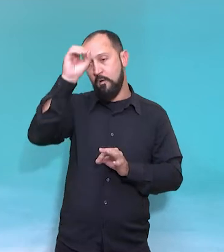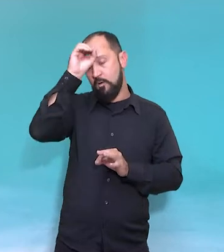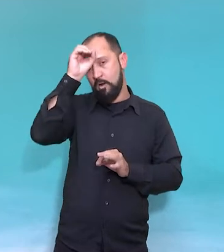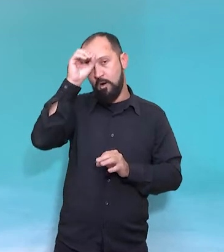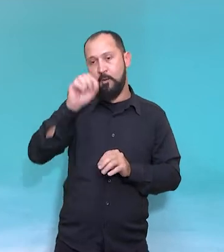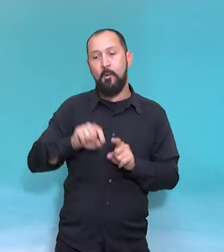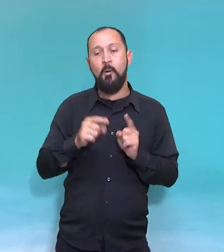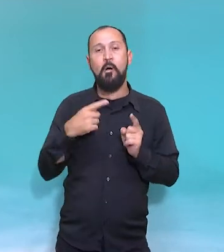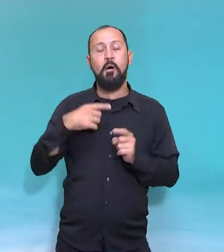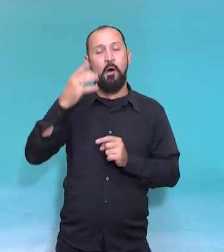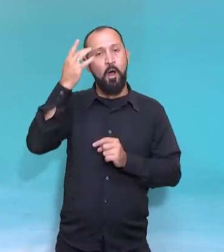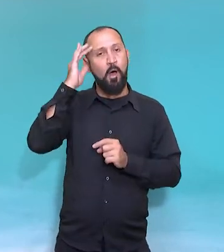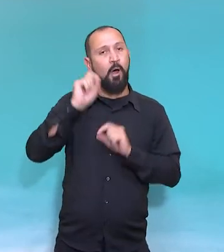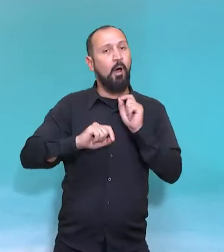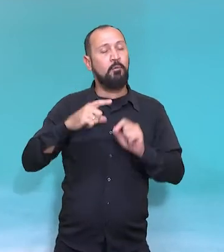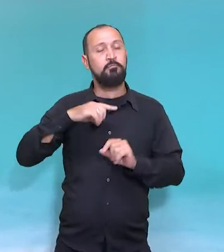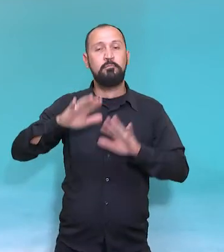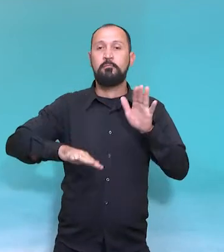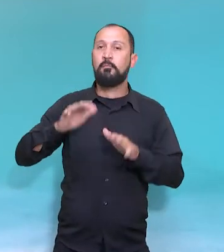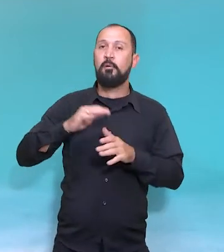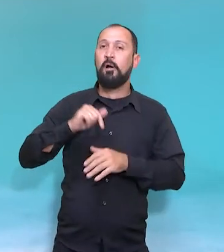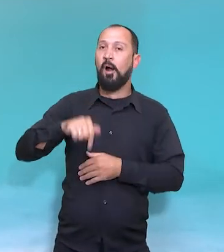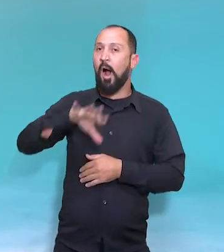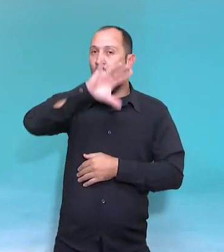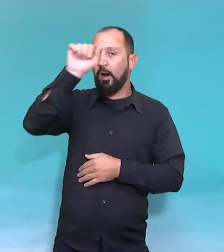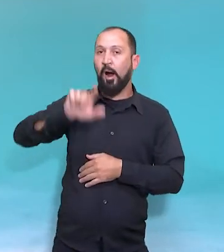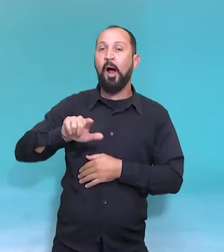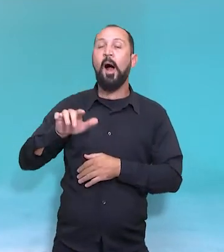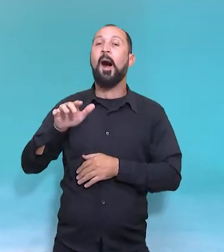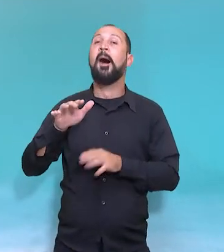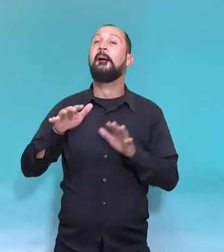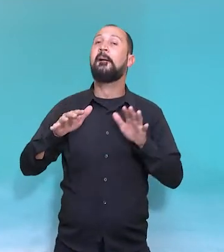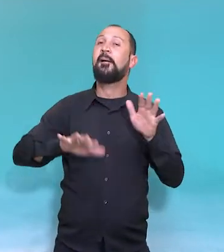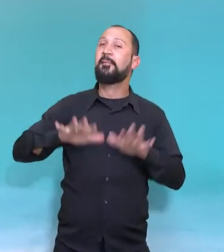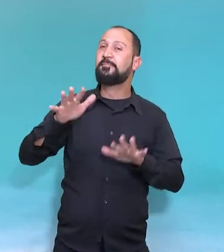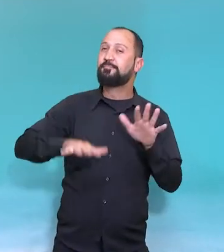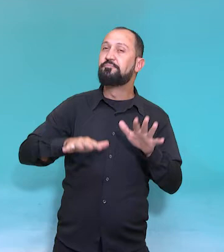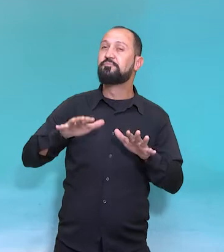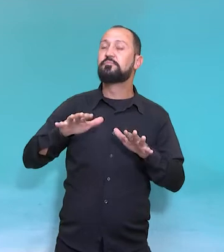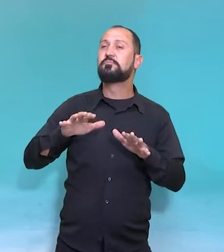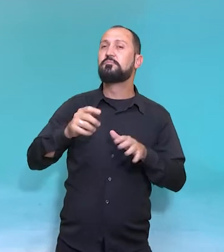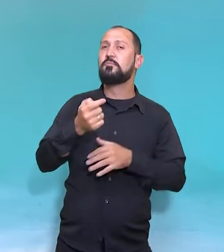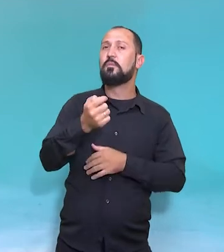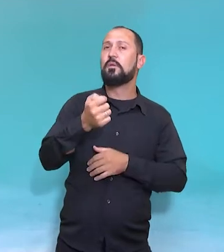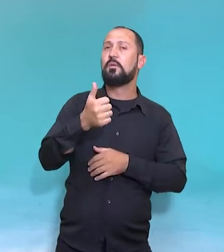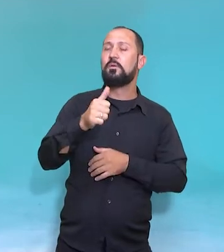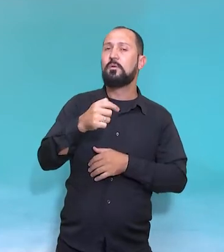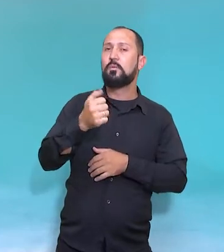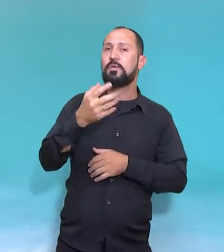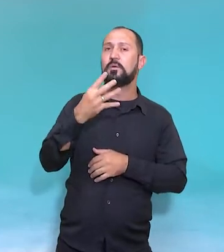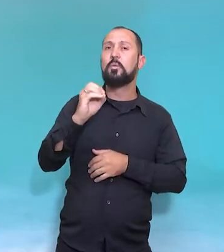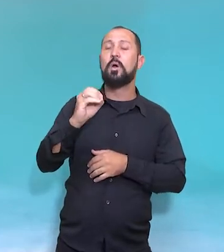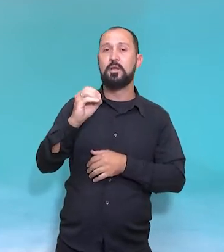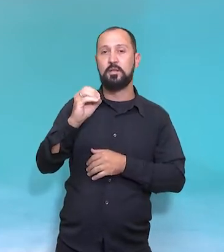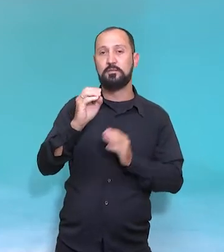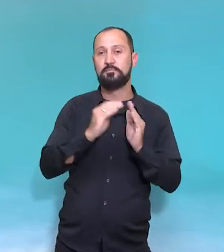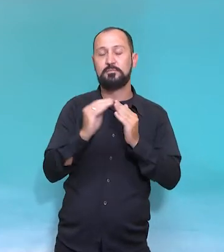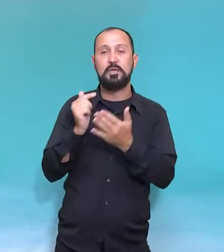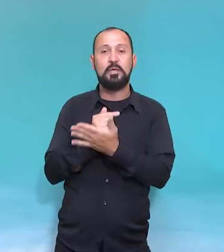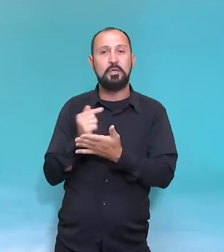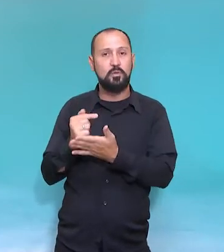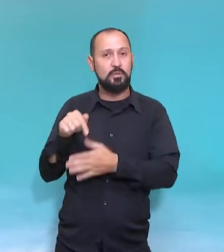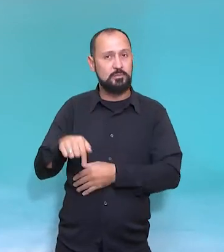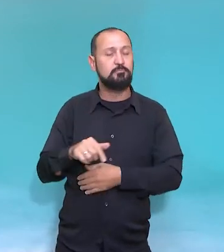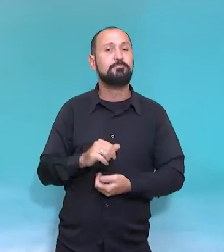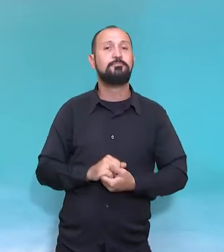essa informação, mas eu acredito que a gente deva ter só em Mato Grosso do Sul, deve estar falando em pouco mais de 40 cartórios.